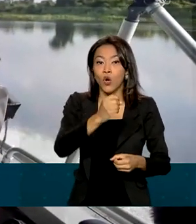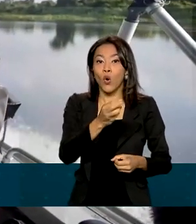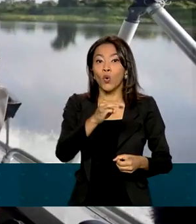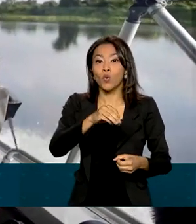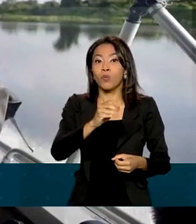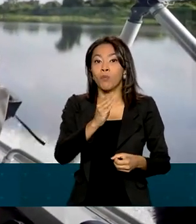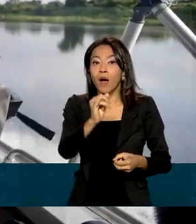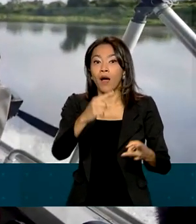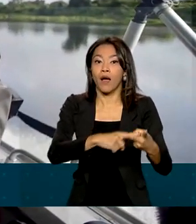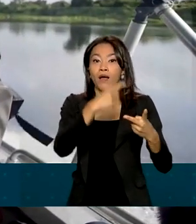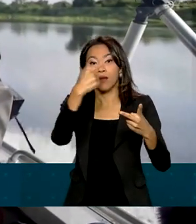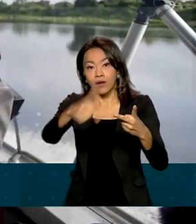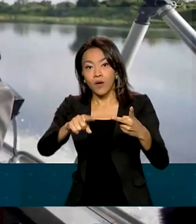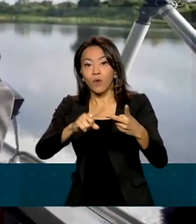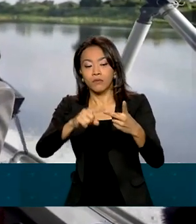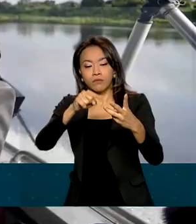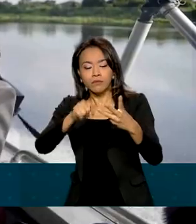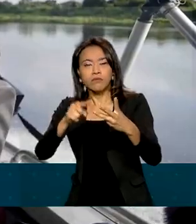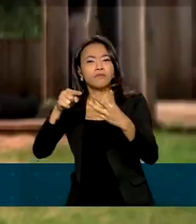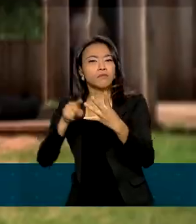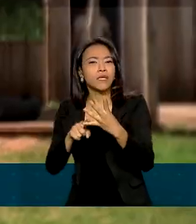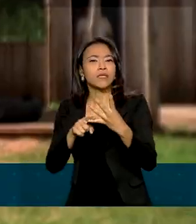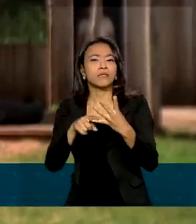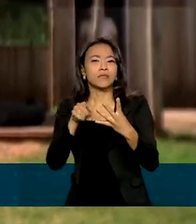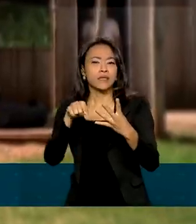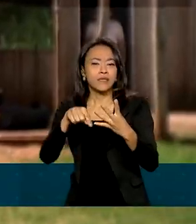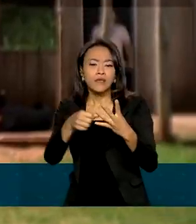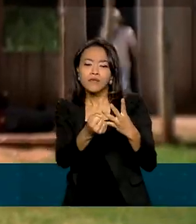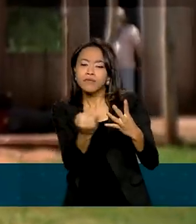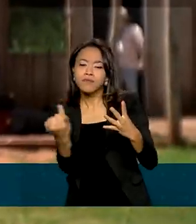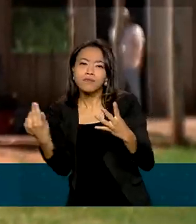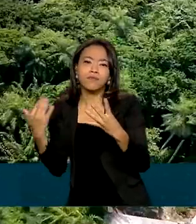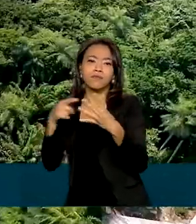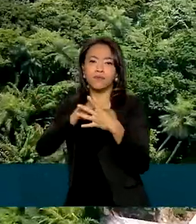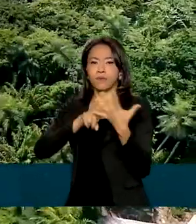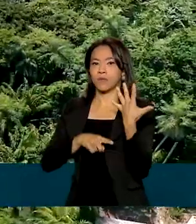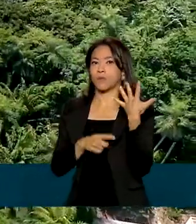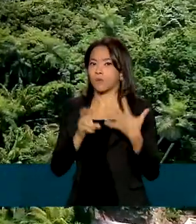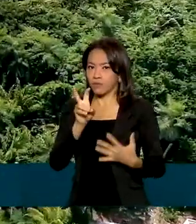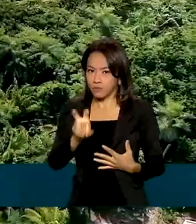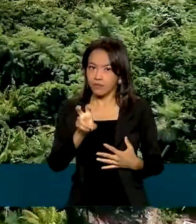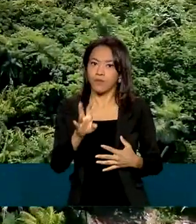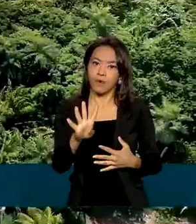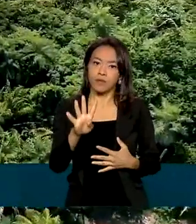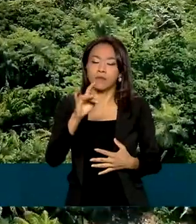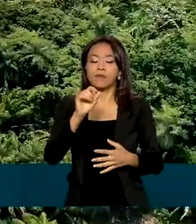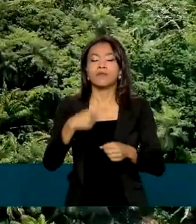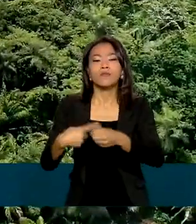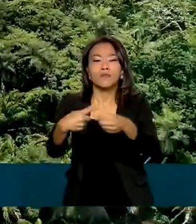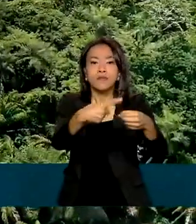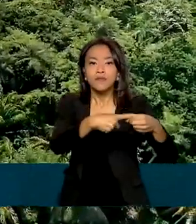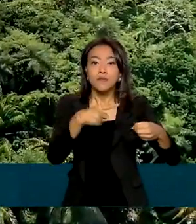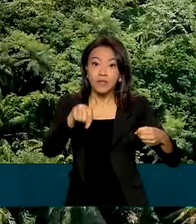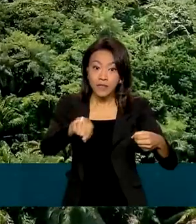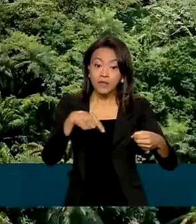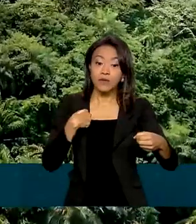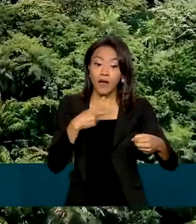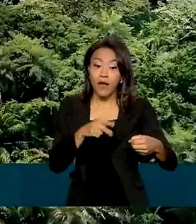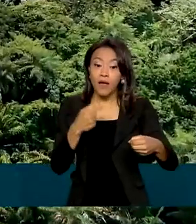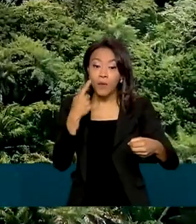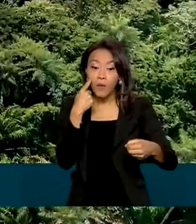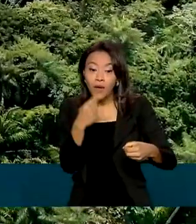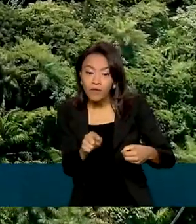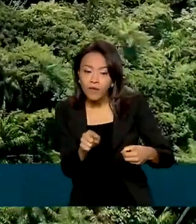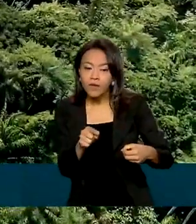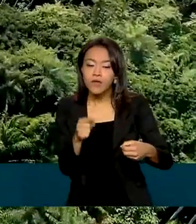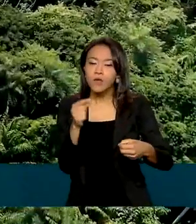coxim Ladário Porto Murtinho Rio Verde Miranda o programa foi criado o levando em conta a